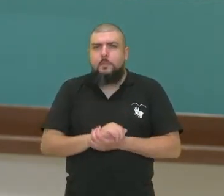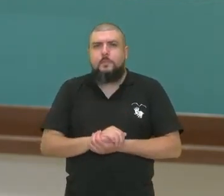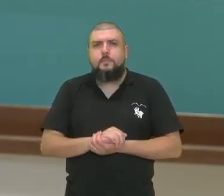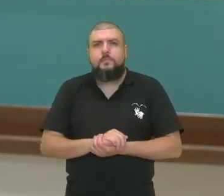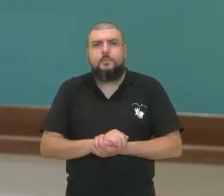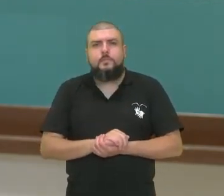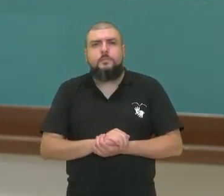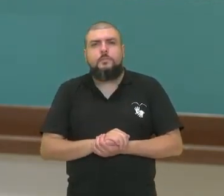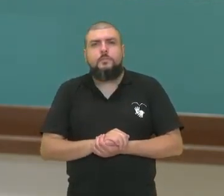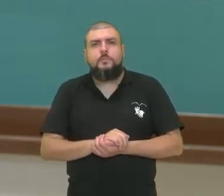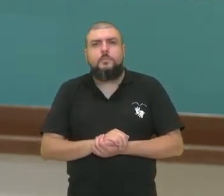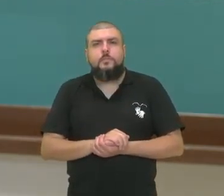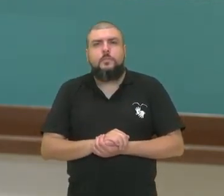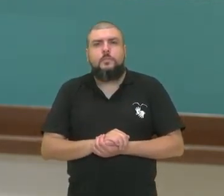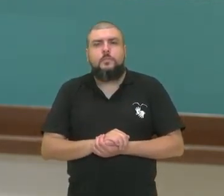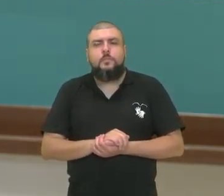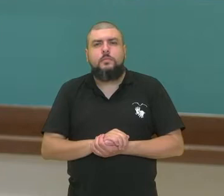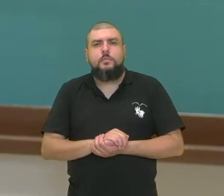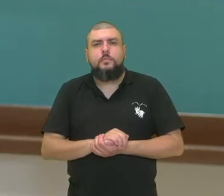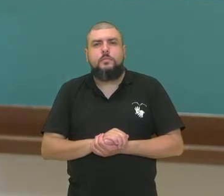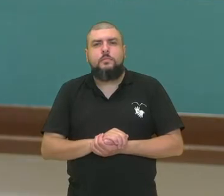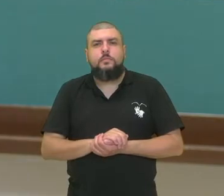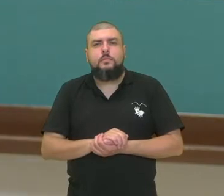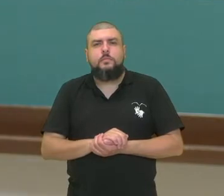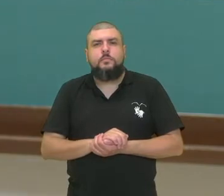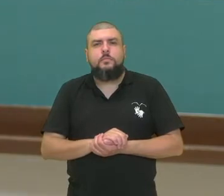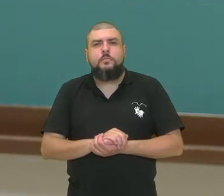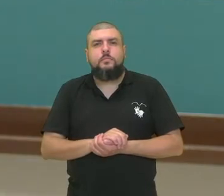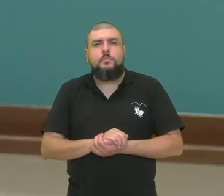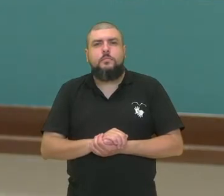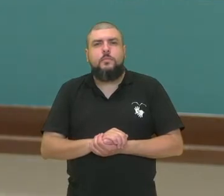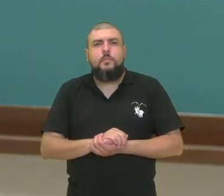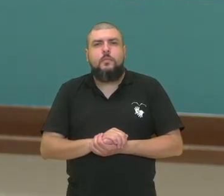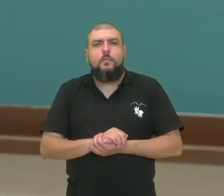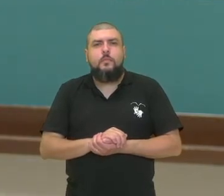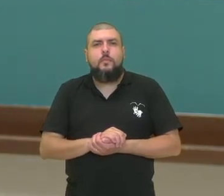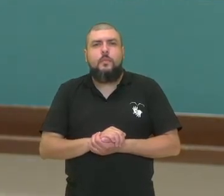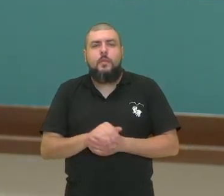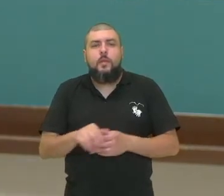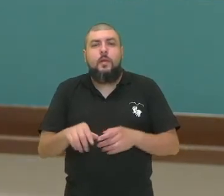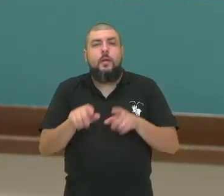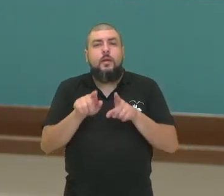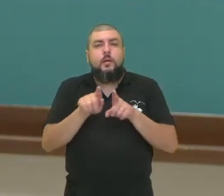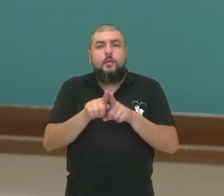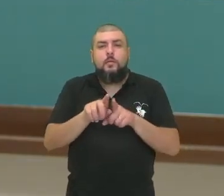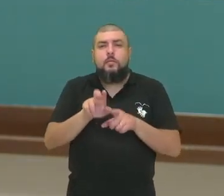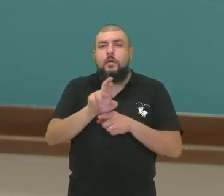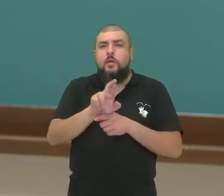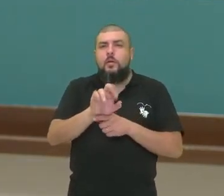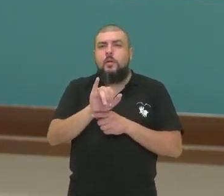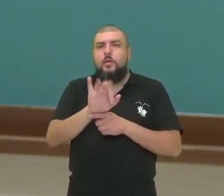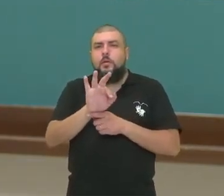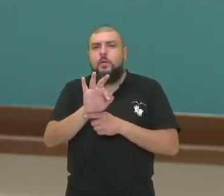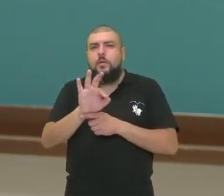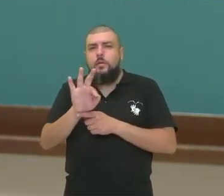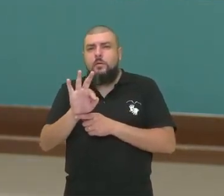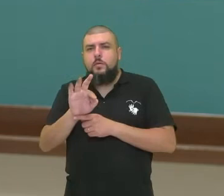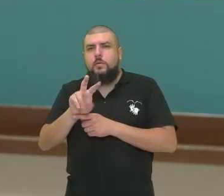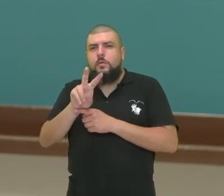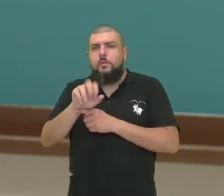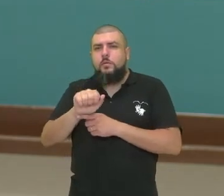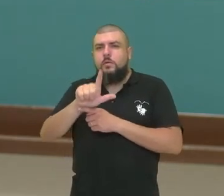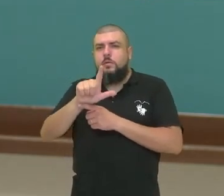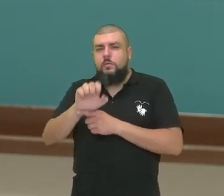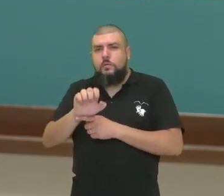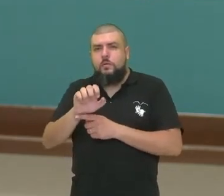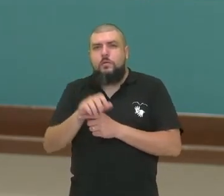ok? E onde está localizado também é a região do chamado Rift Valley, né? O Rift Valley é uma região que nós vamos tratar daqui a